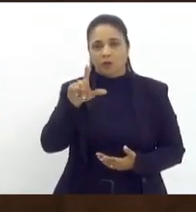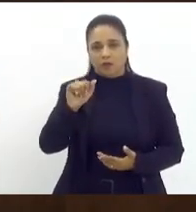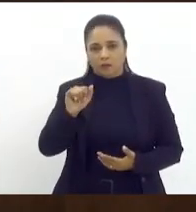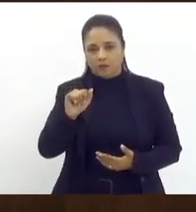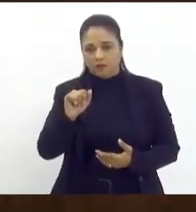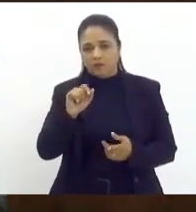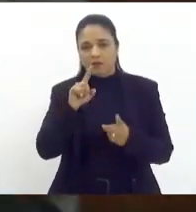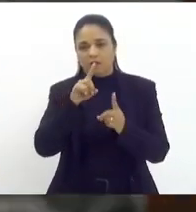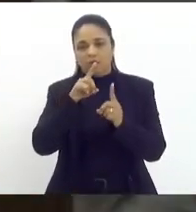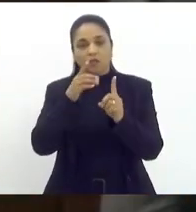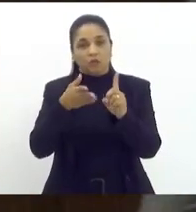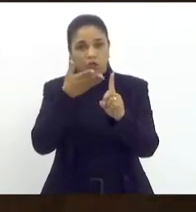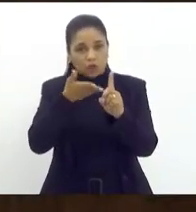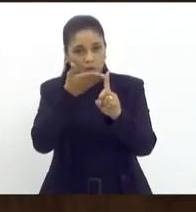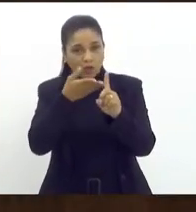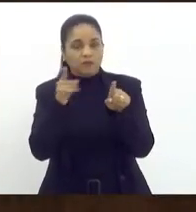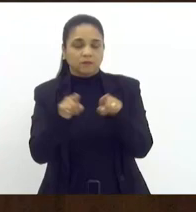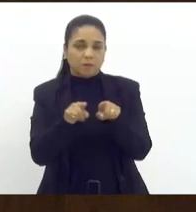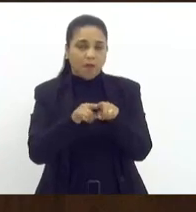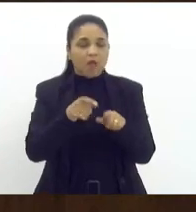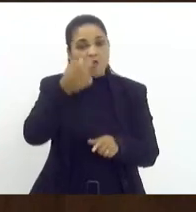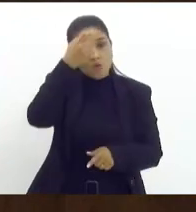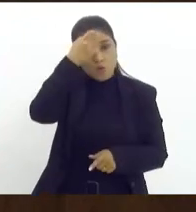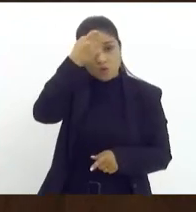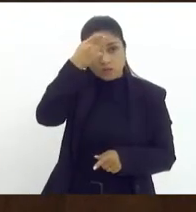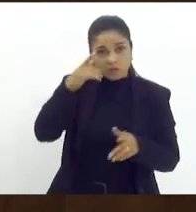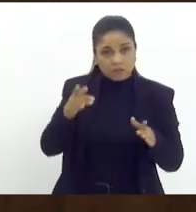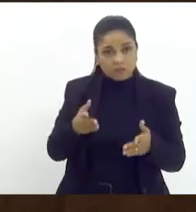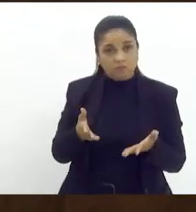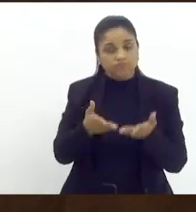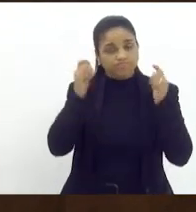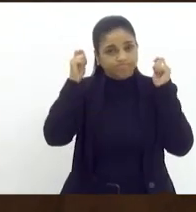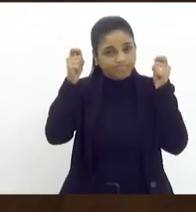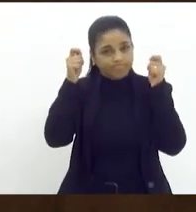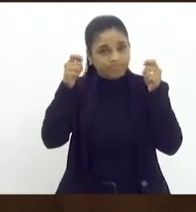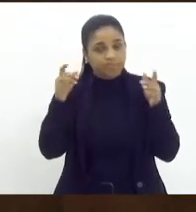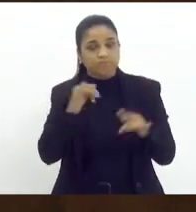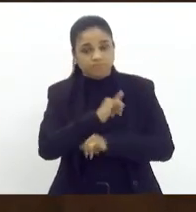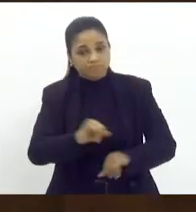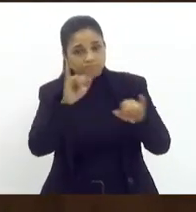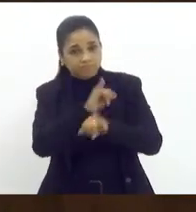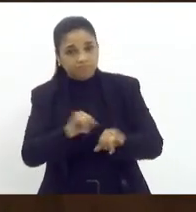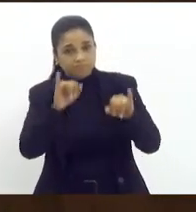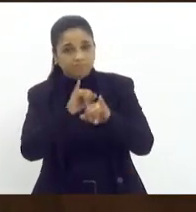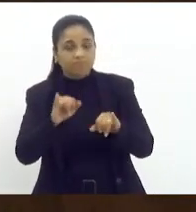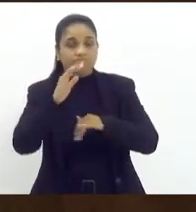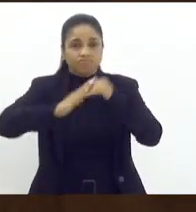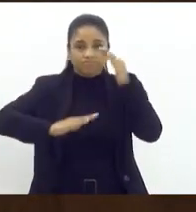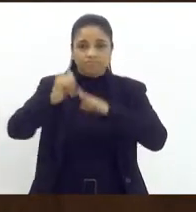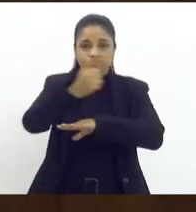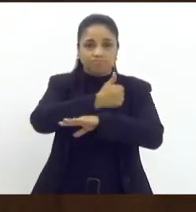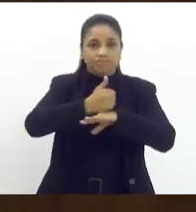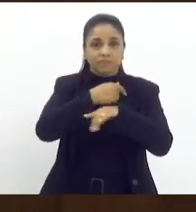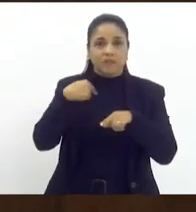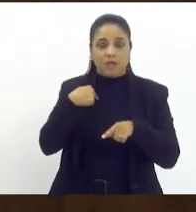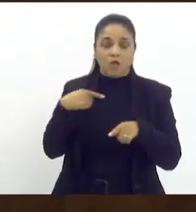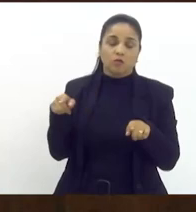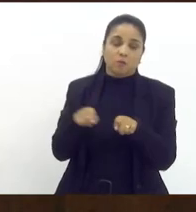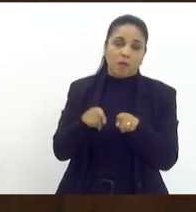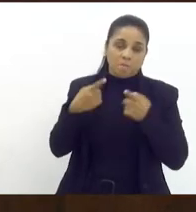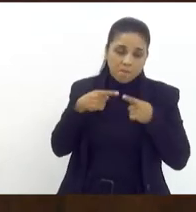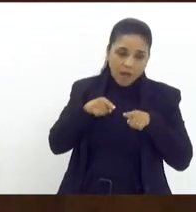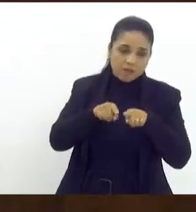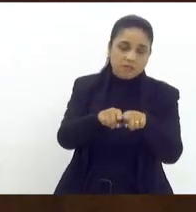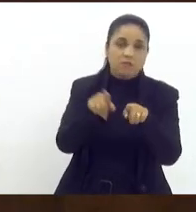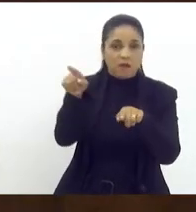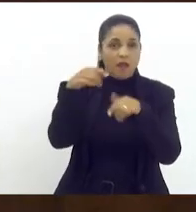várias ações de conscientização é um esforço das Profissionais de Saúde ao qual o meu mandato popular é parceiro há muito tempo e lá